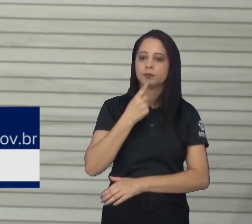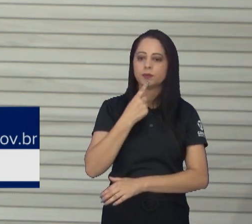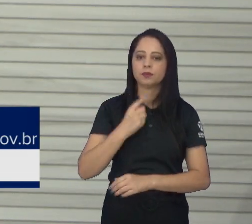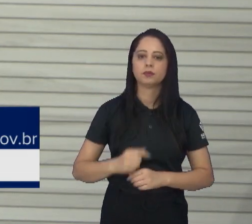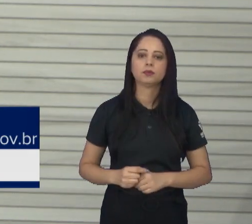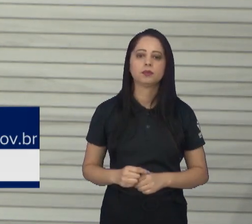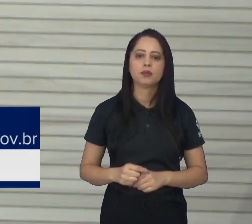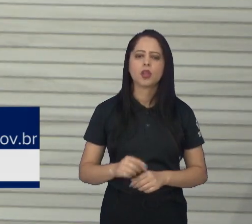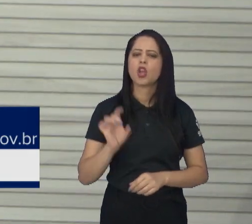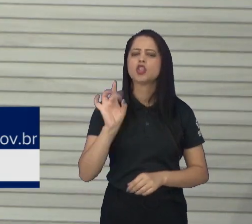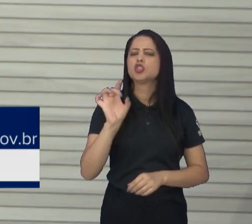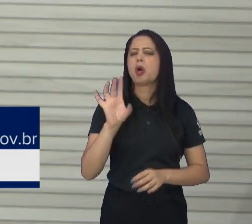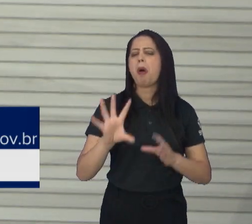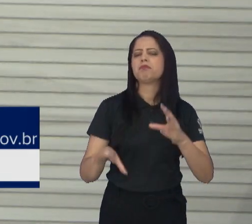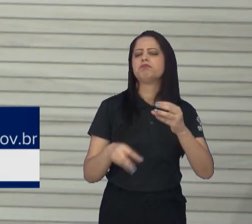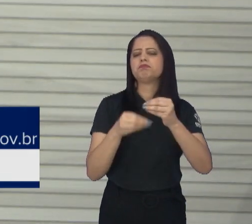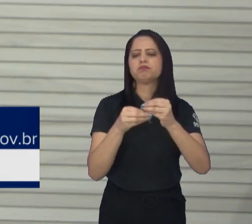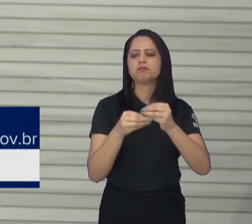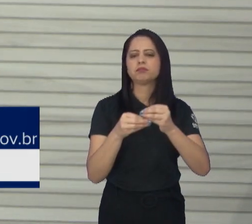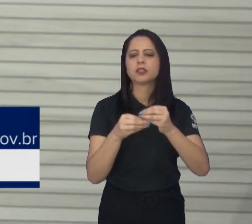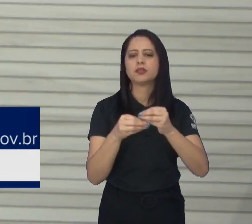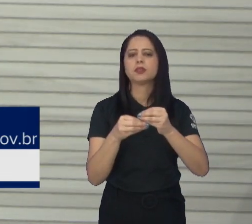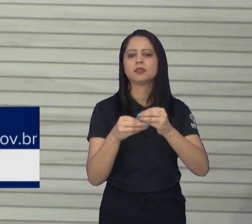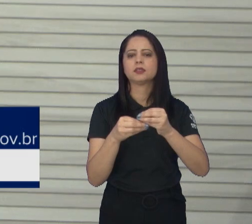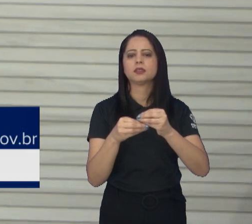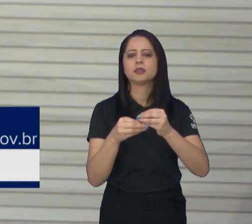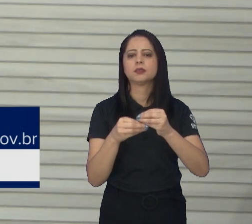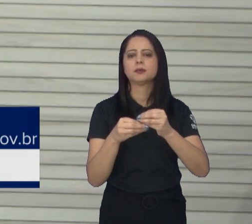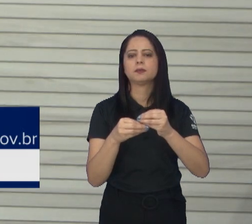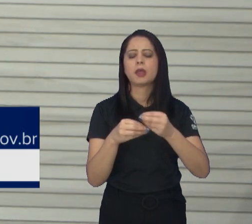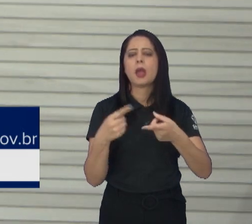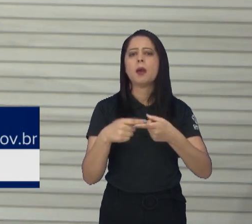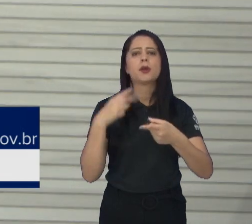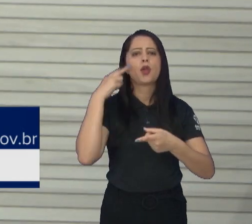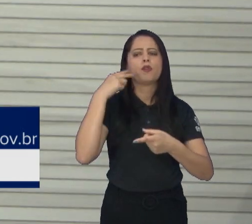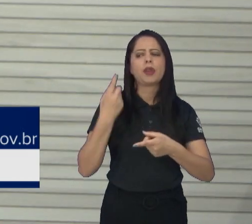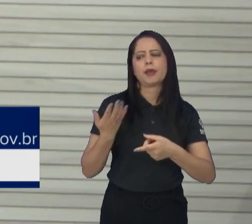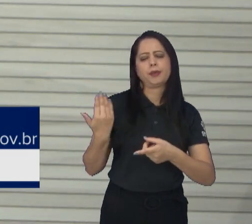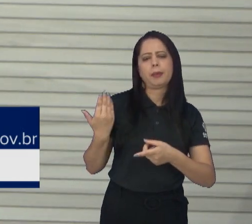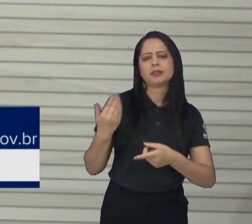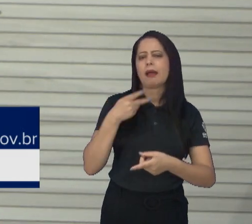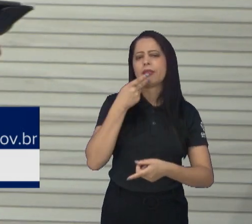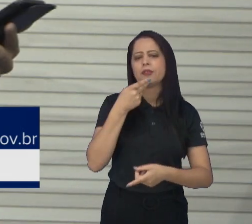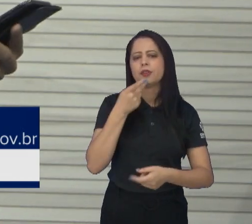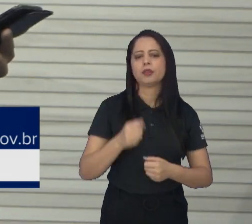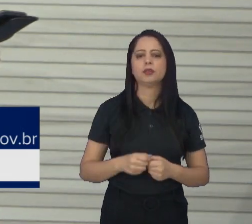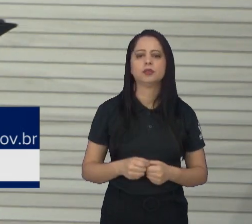Eu também só quero fazer um comentário, já que o vereador antecedeu falou.